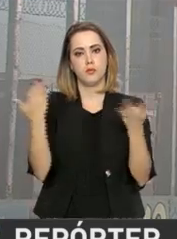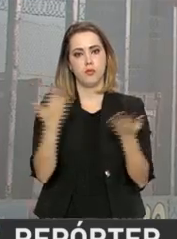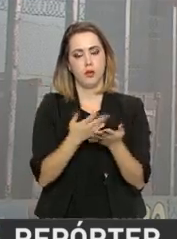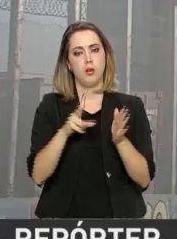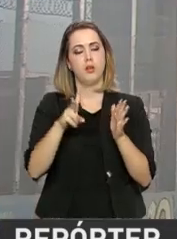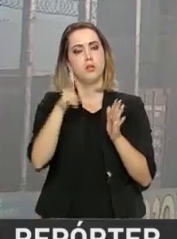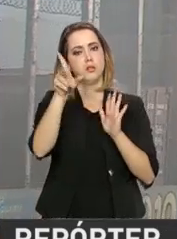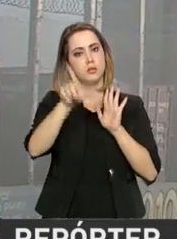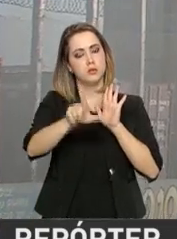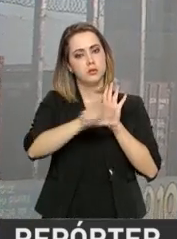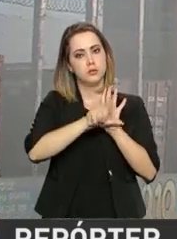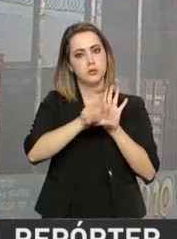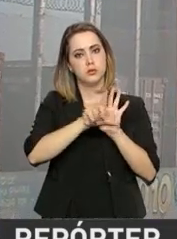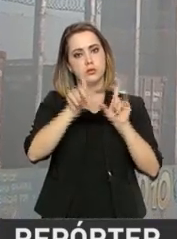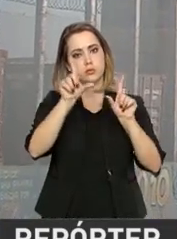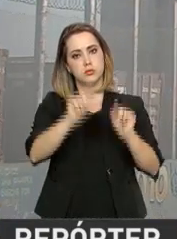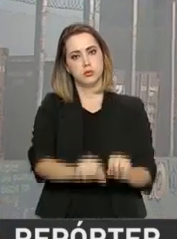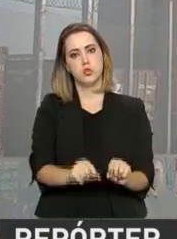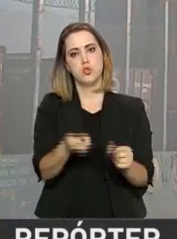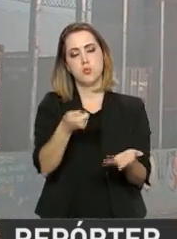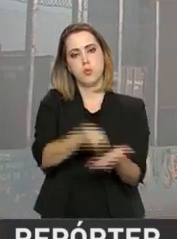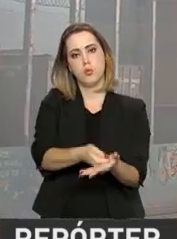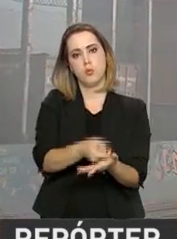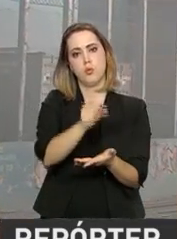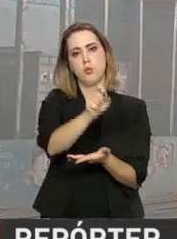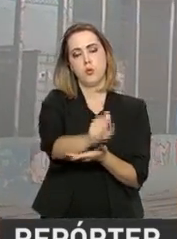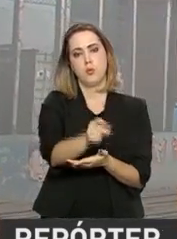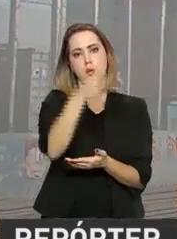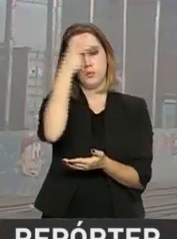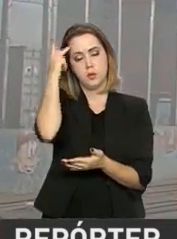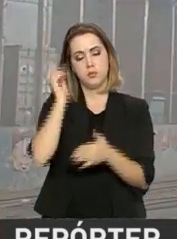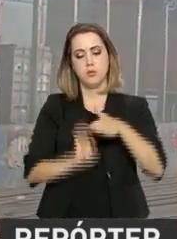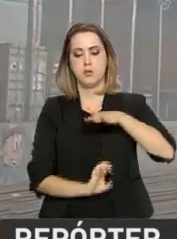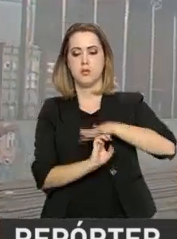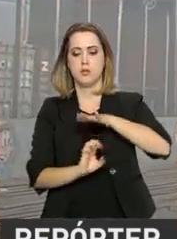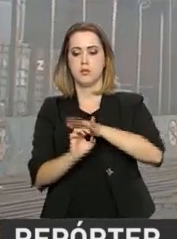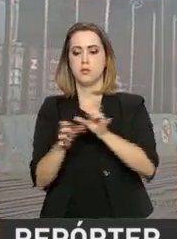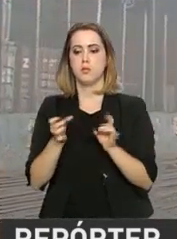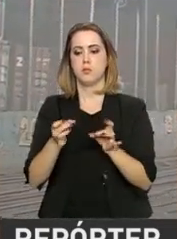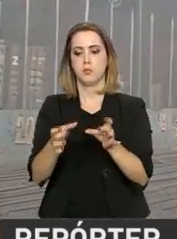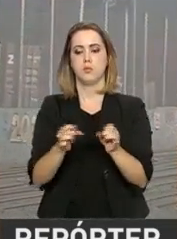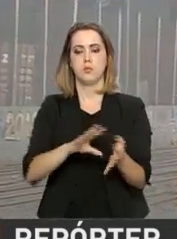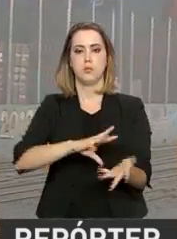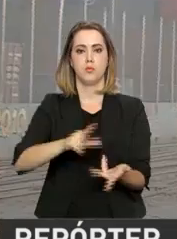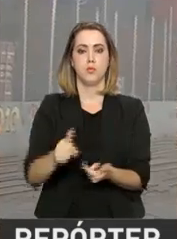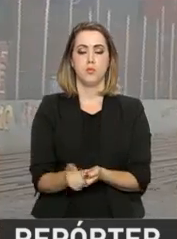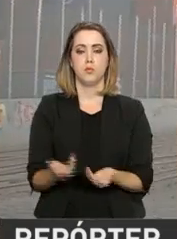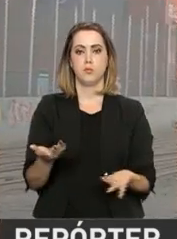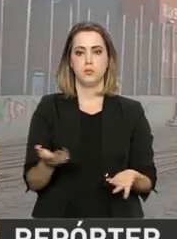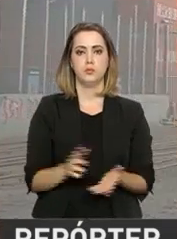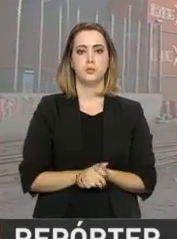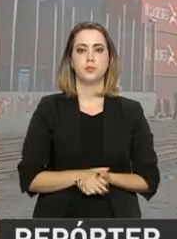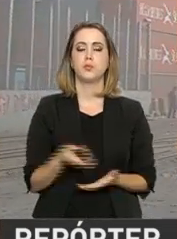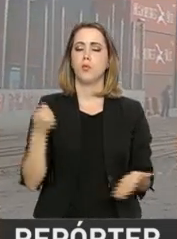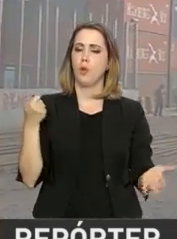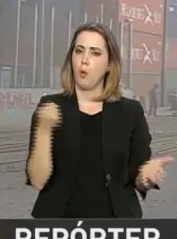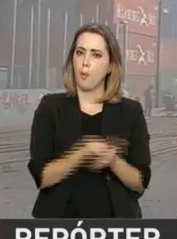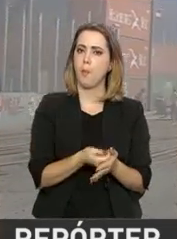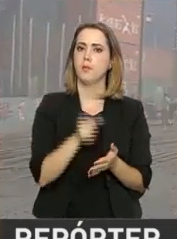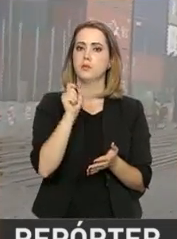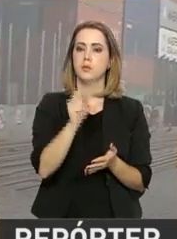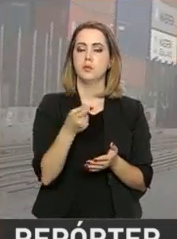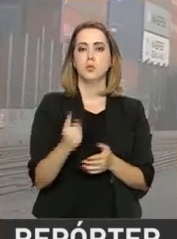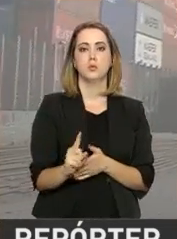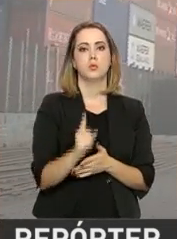Candir, que desonera os exportadores e está em vigor desde a segunda metade da década de 90. O pagamento vai ser feito